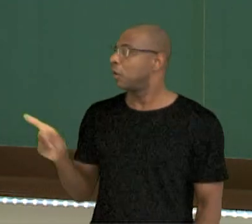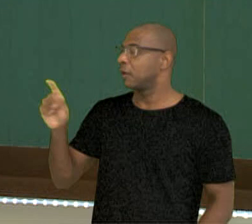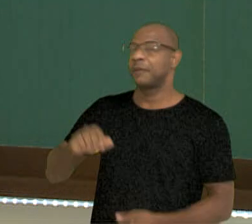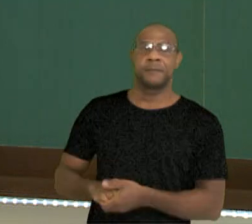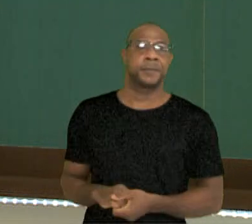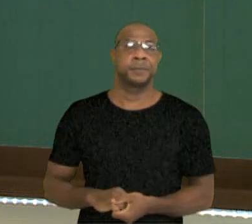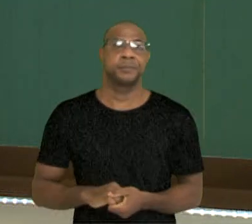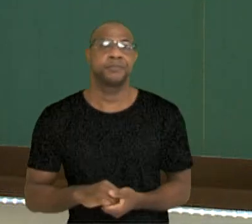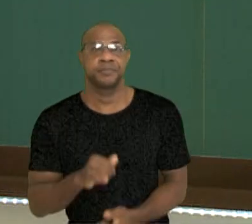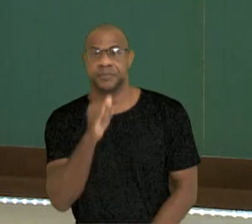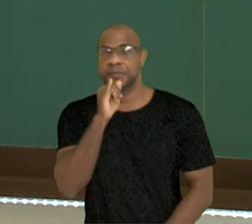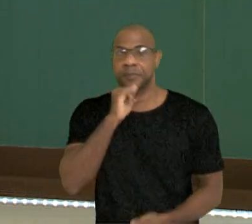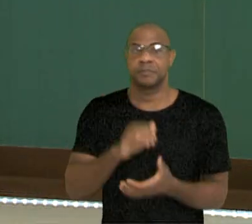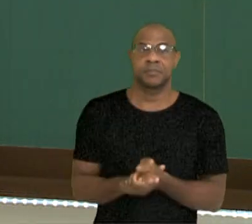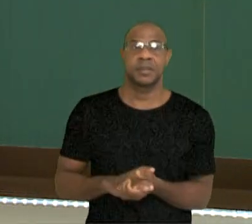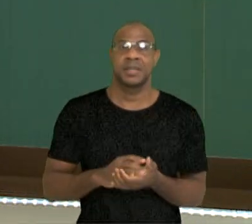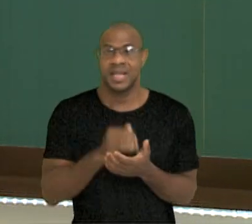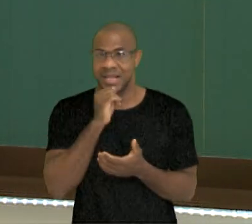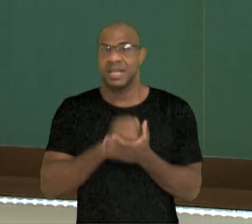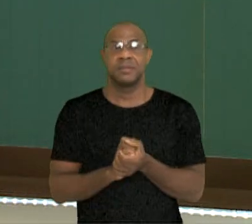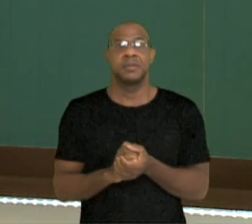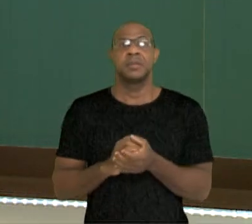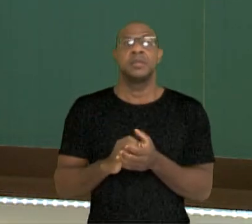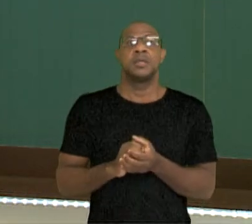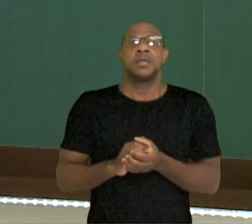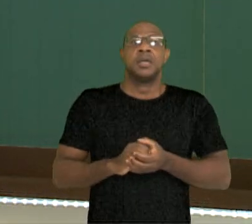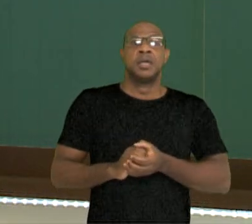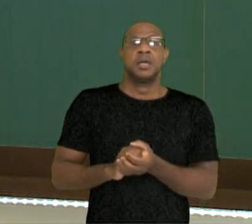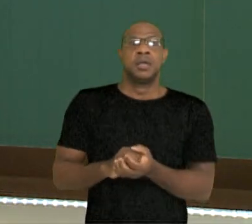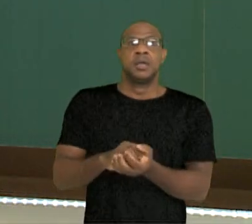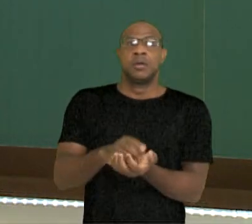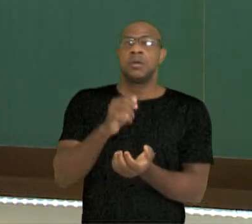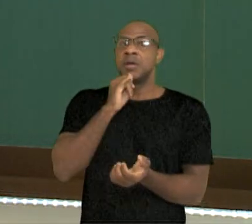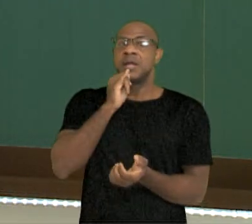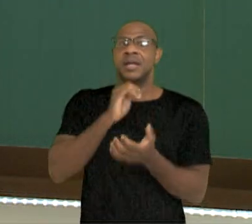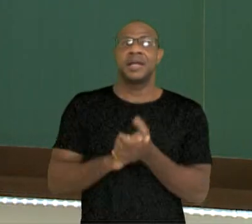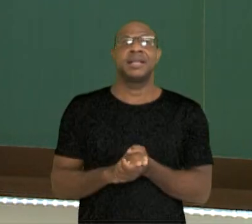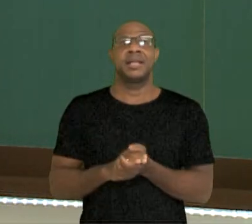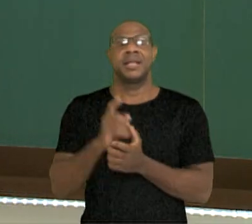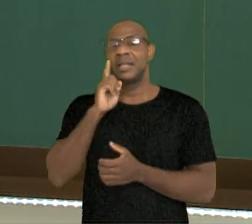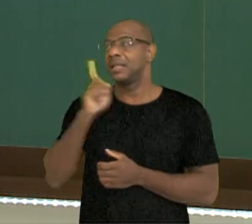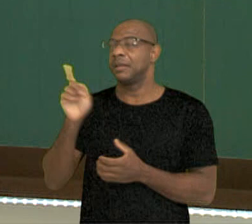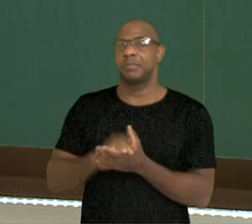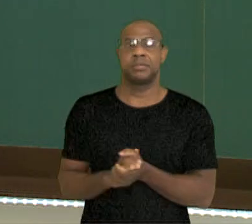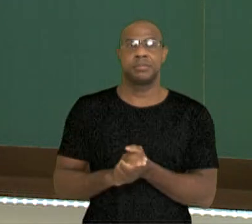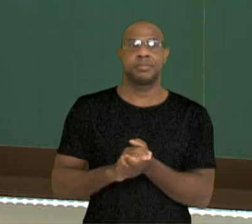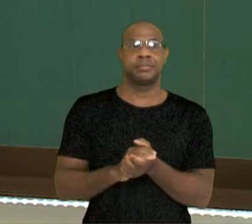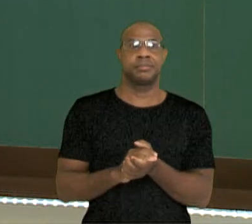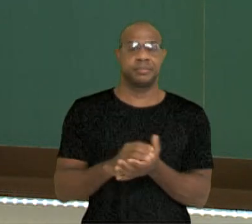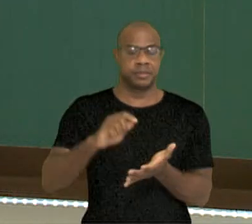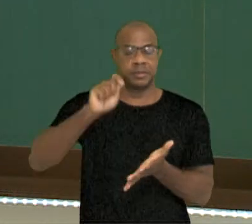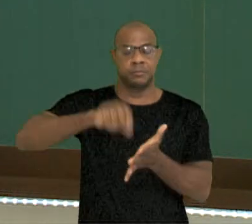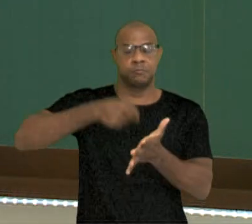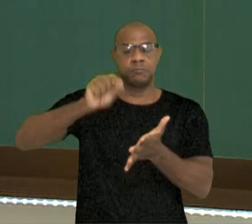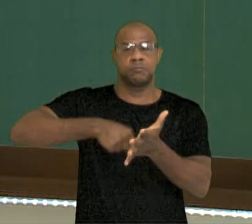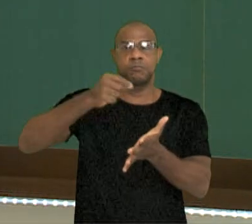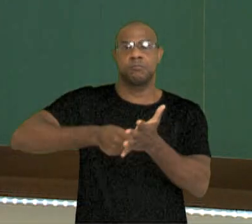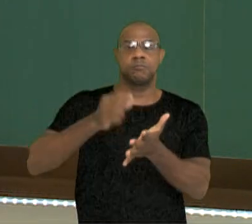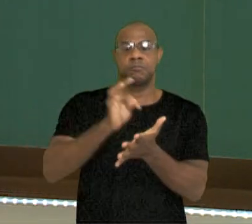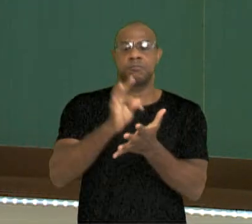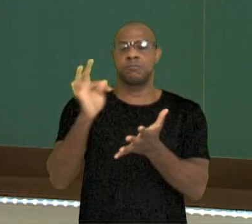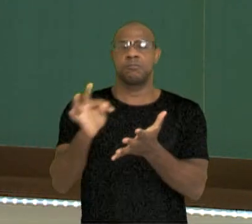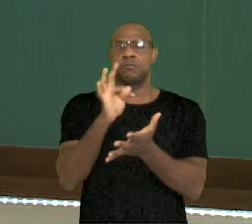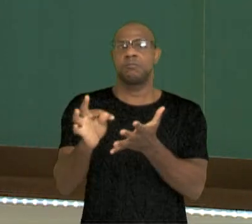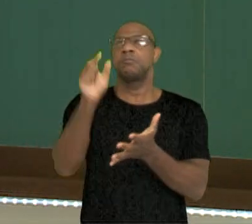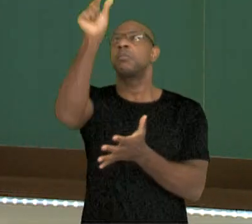se dependesse do Tratado de Tordesilhas, o que a gente ia ter como Brasil lá no início? Terras chamadas de